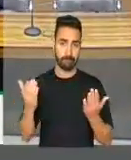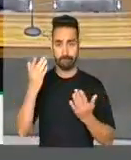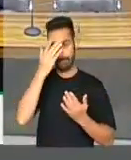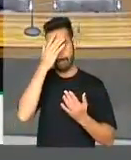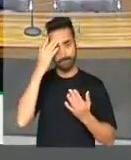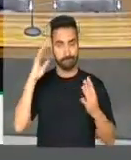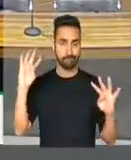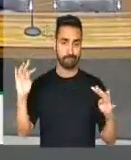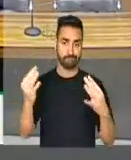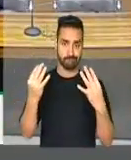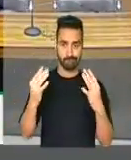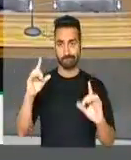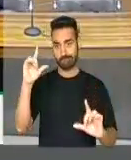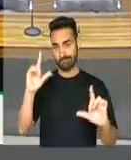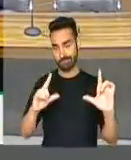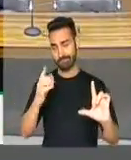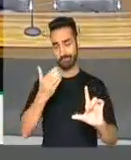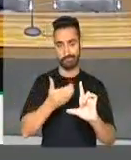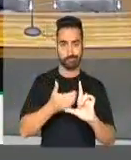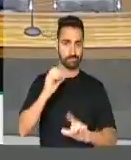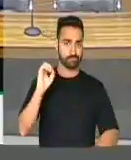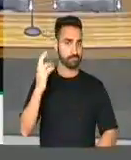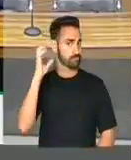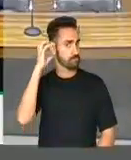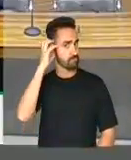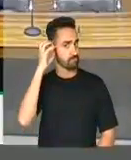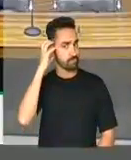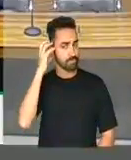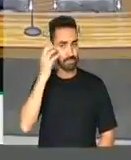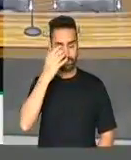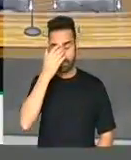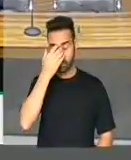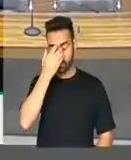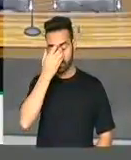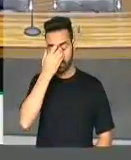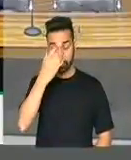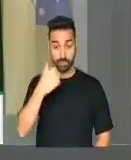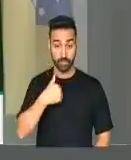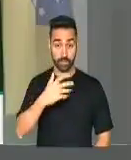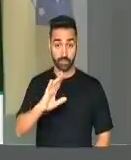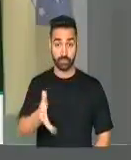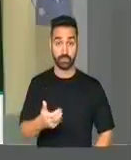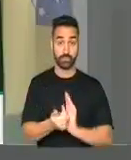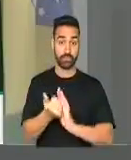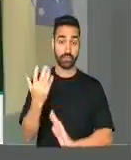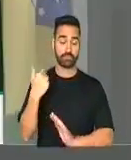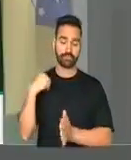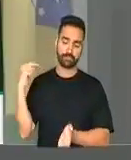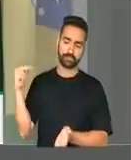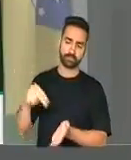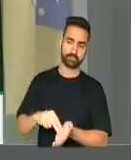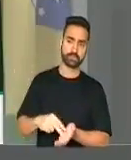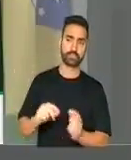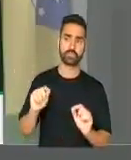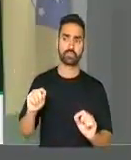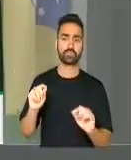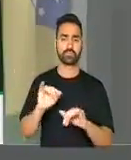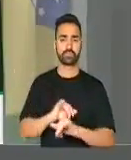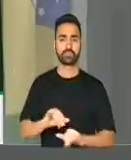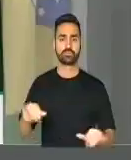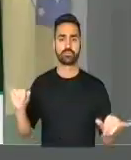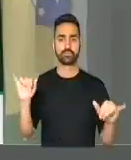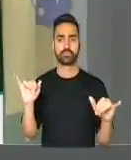nos acompanham pelos meios de comunicação dessa casa eu como já fiz várias vezes estou nessa Tribuna para fazer ecar